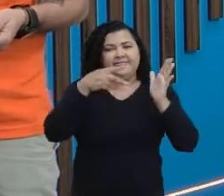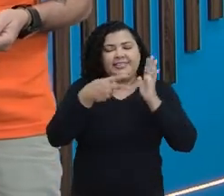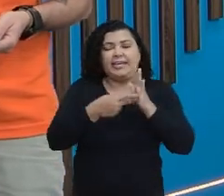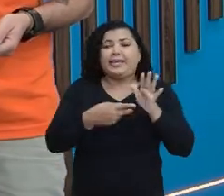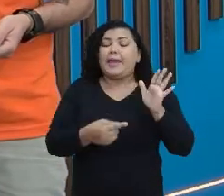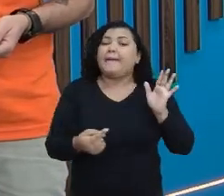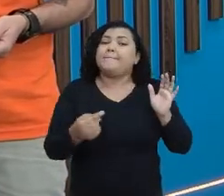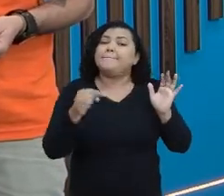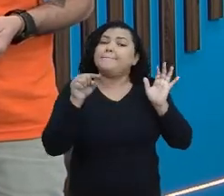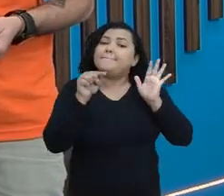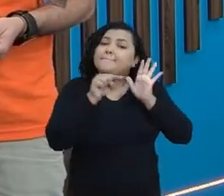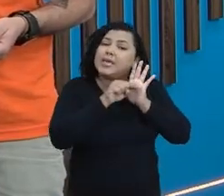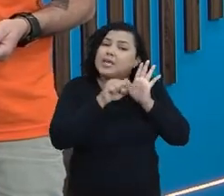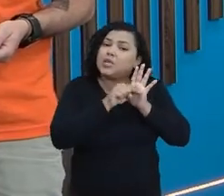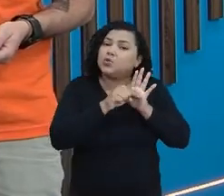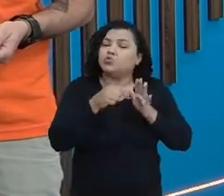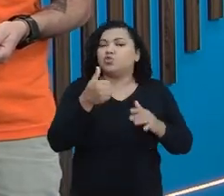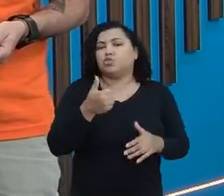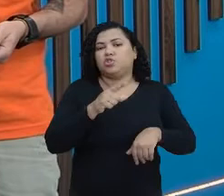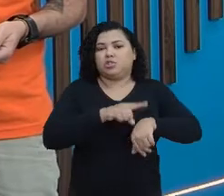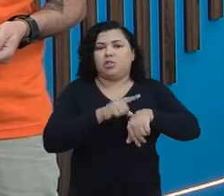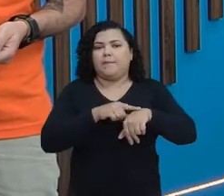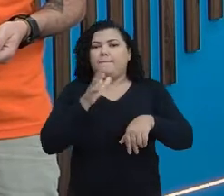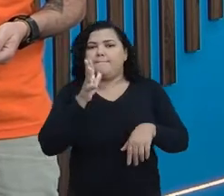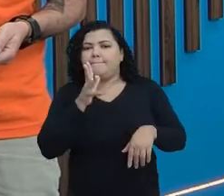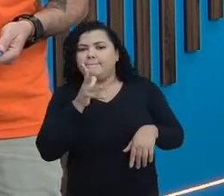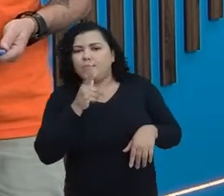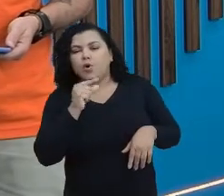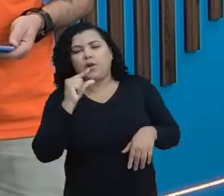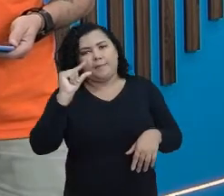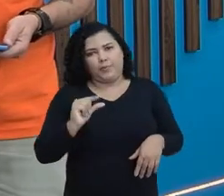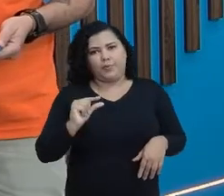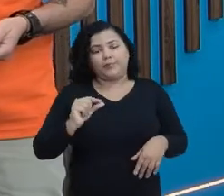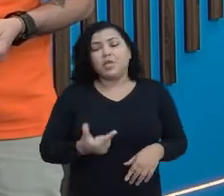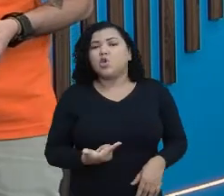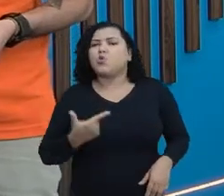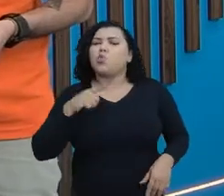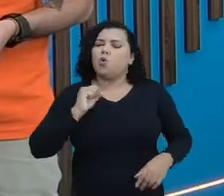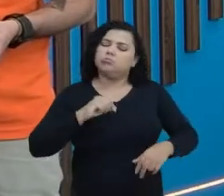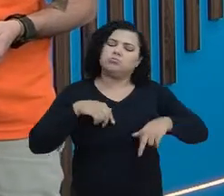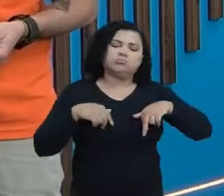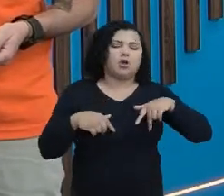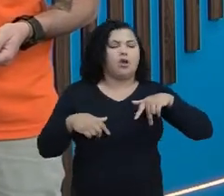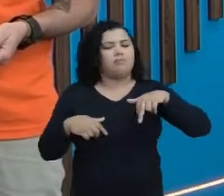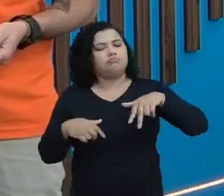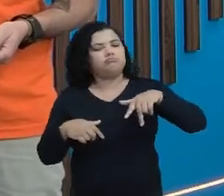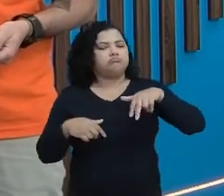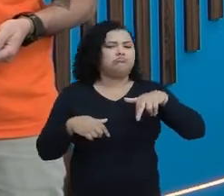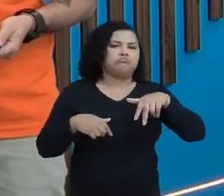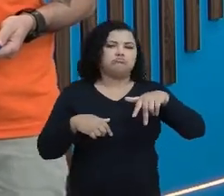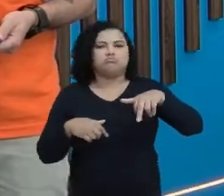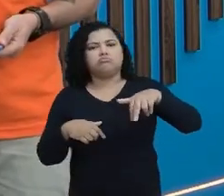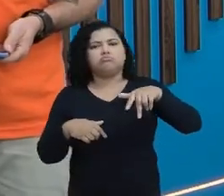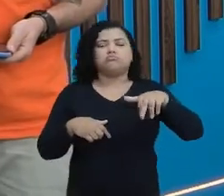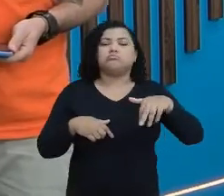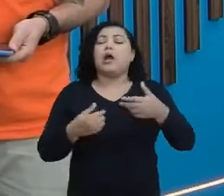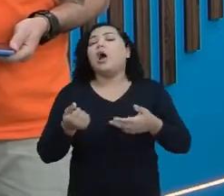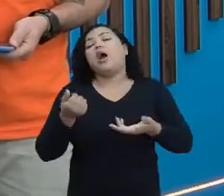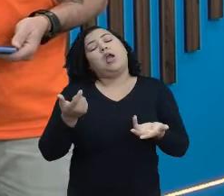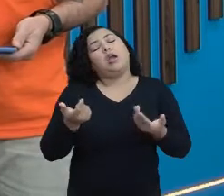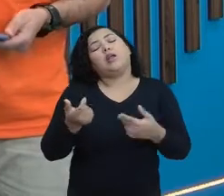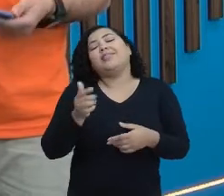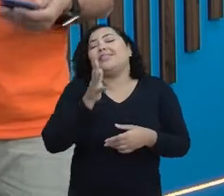gasta menos tempo. Consequentemente, aquele garoto ali que está indo mais devagar, ele vai gastar mais